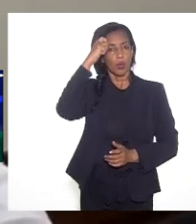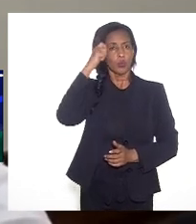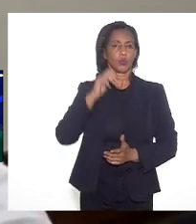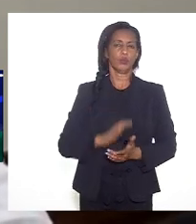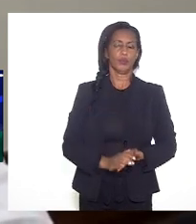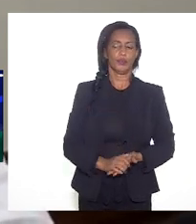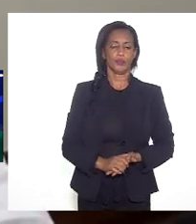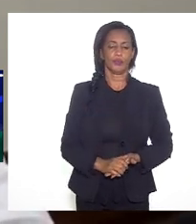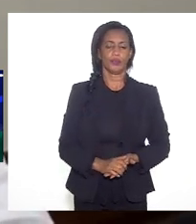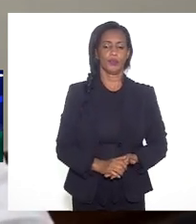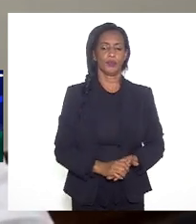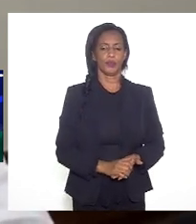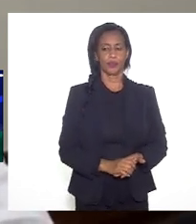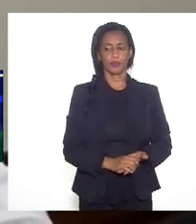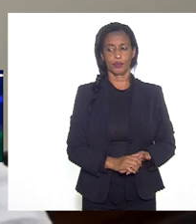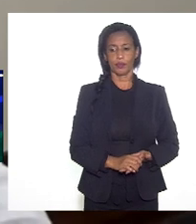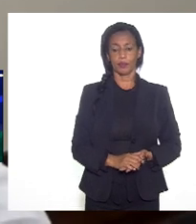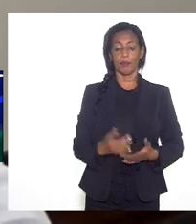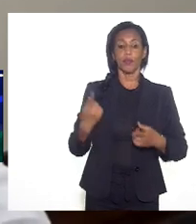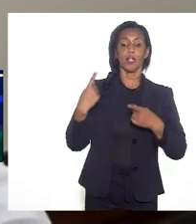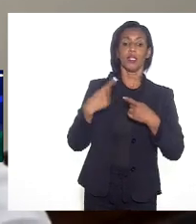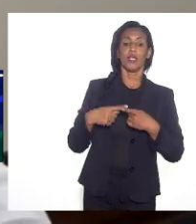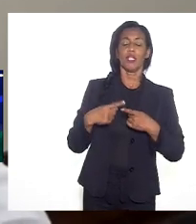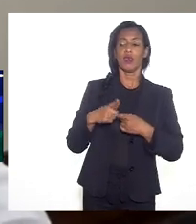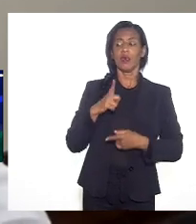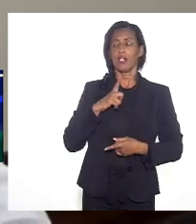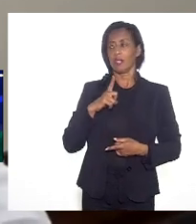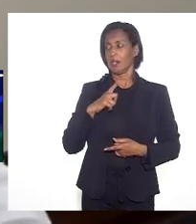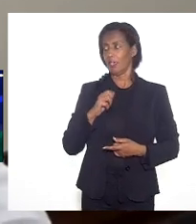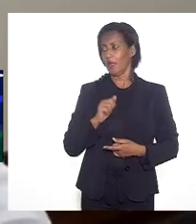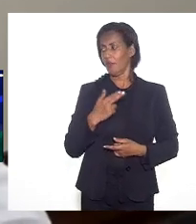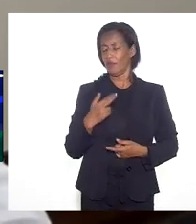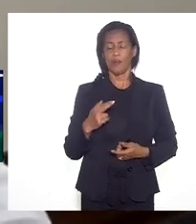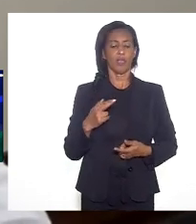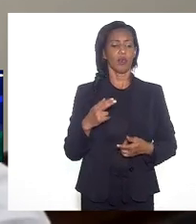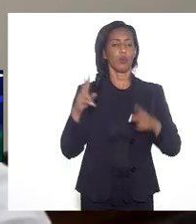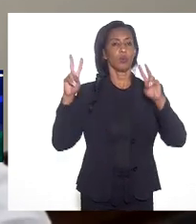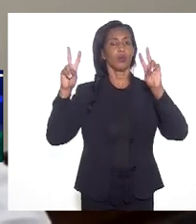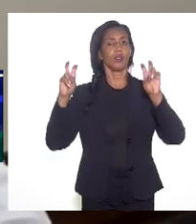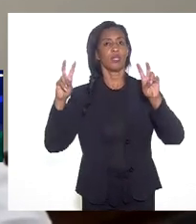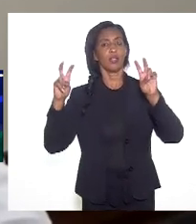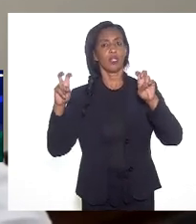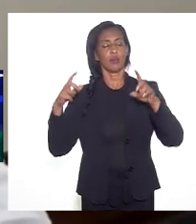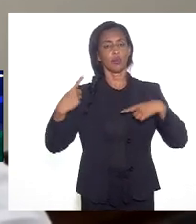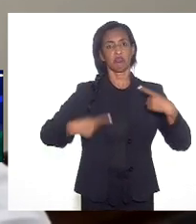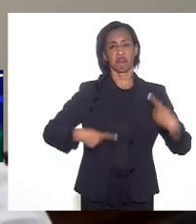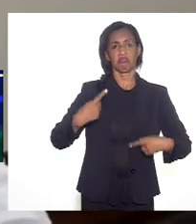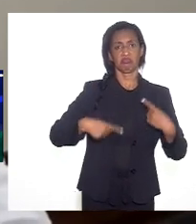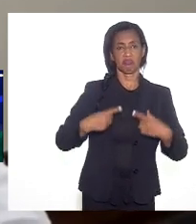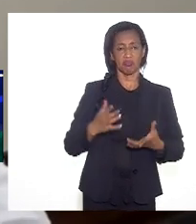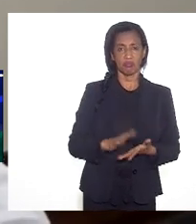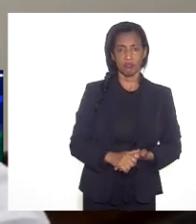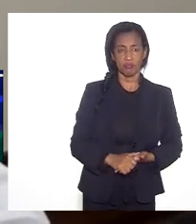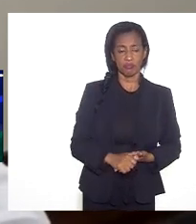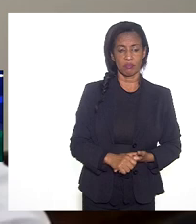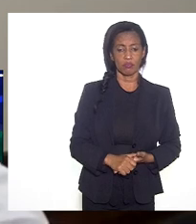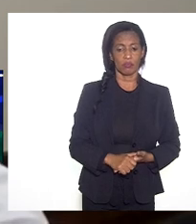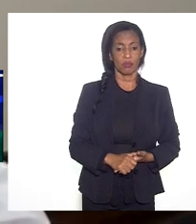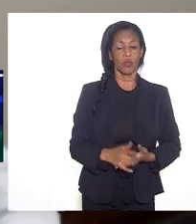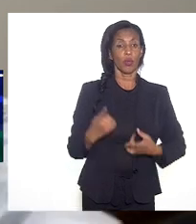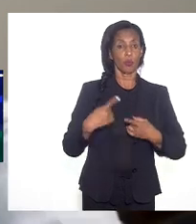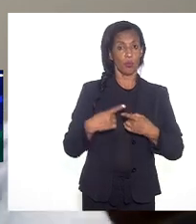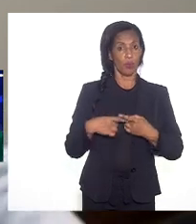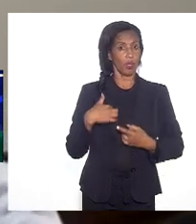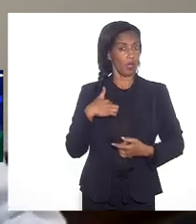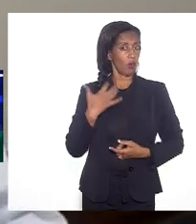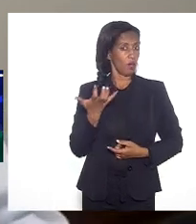negras. E por que que tem a ver o tema que eu vou falar, que eu vou abordar, sobre essa discussão, com essa discussão? Porque eu